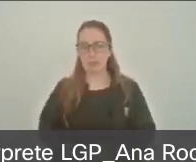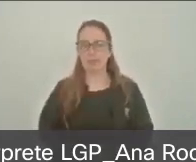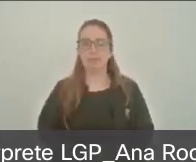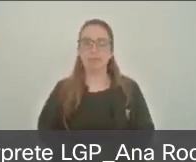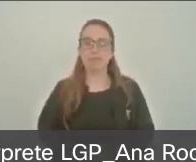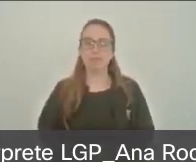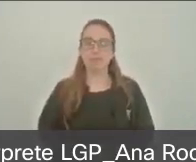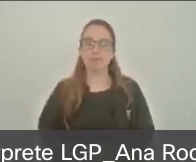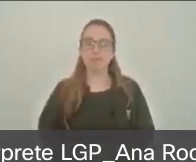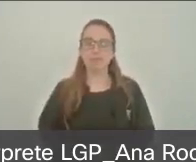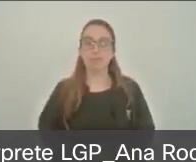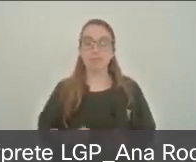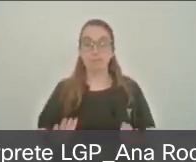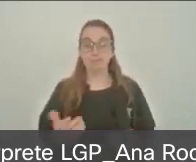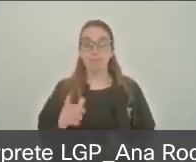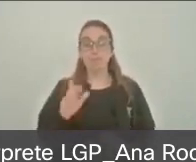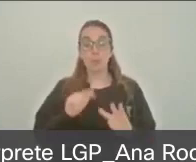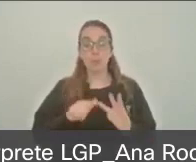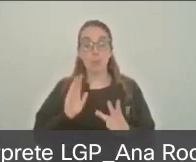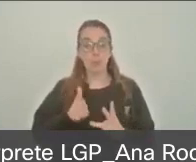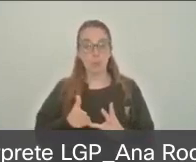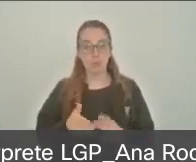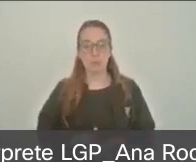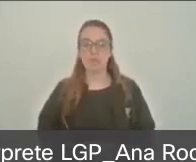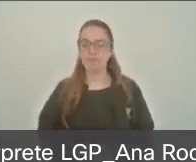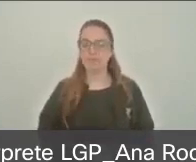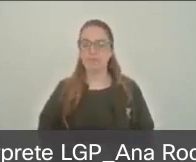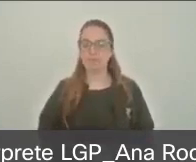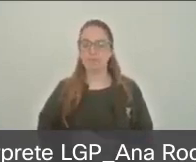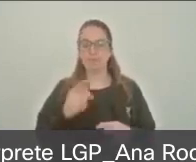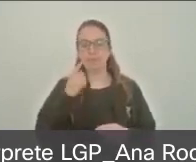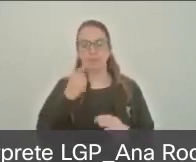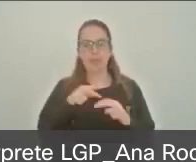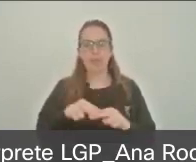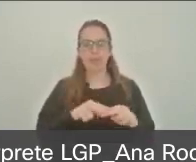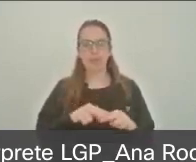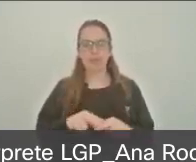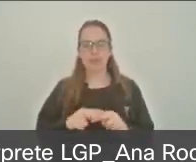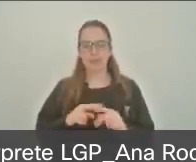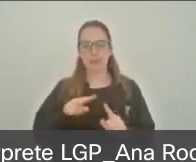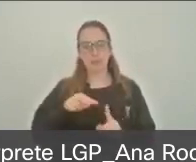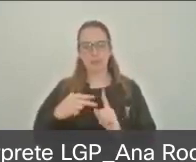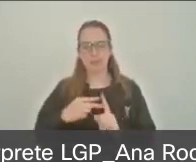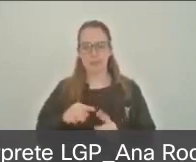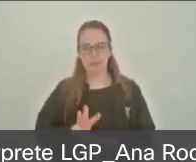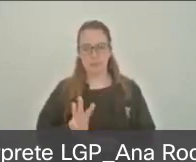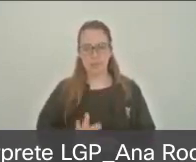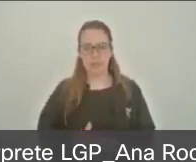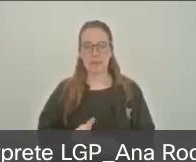legislativo. Finalmente, passando para a análise da terceira perspectiva de